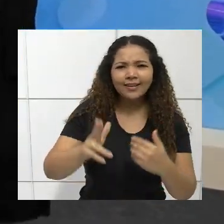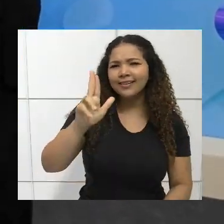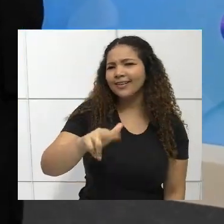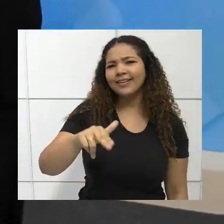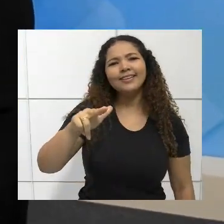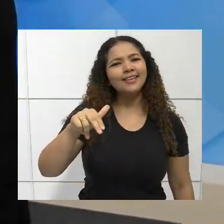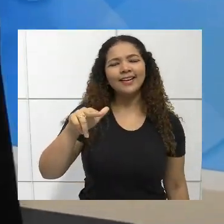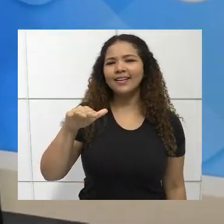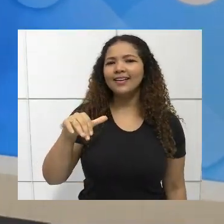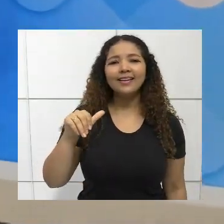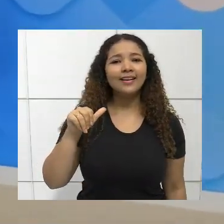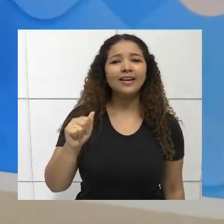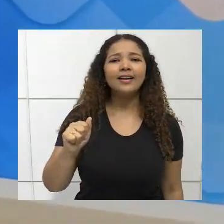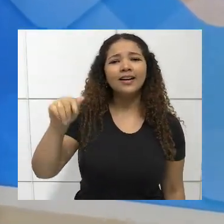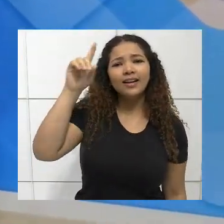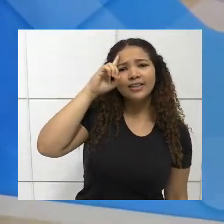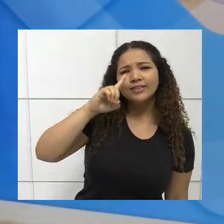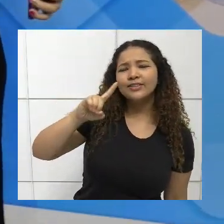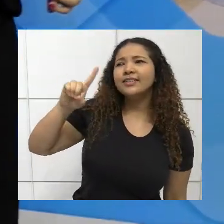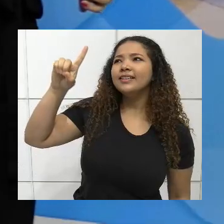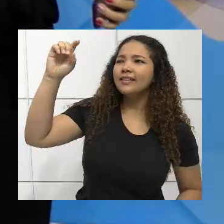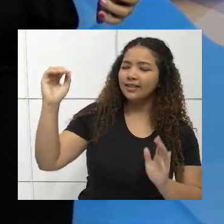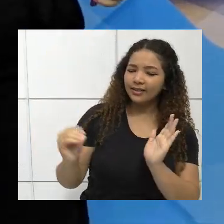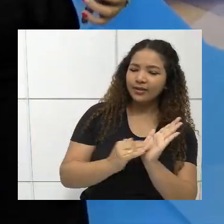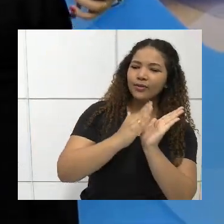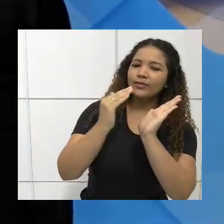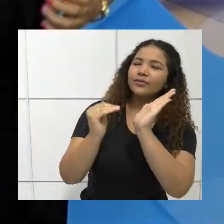a guerra. Te